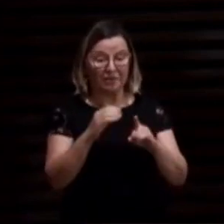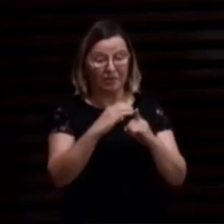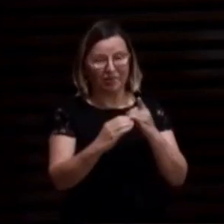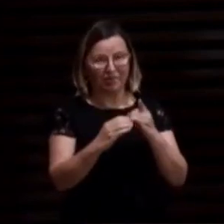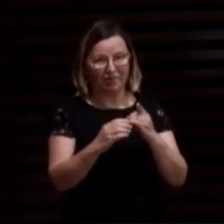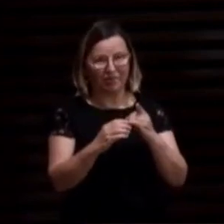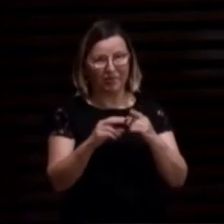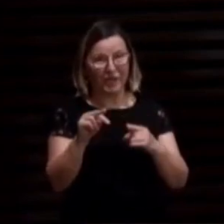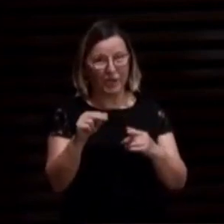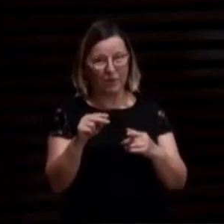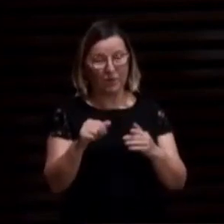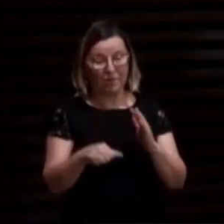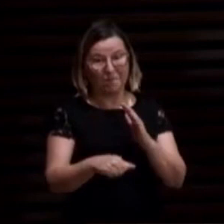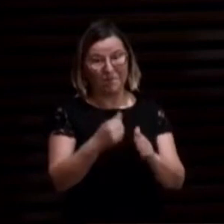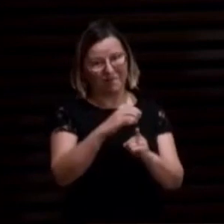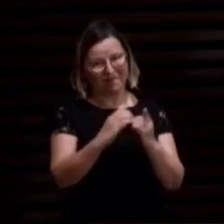primeiro.